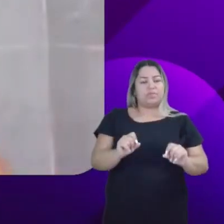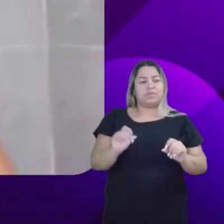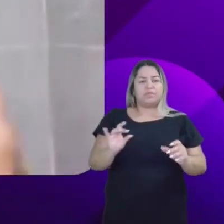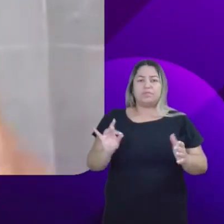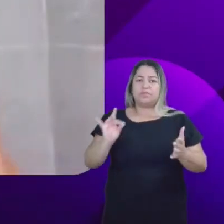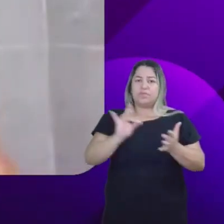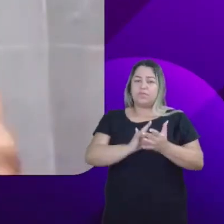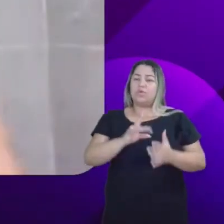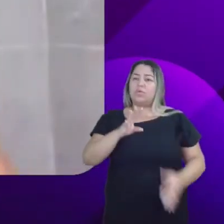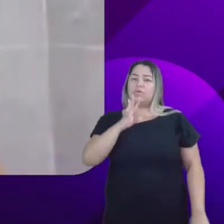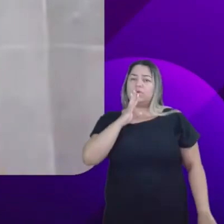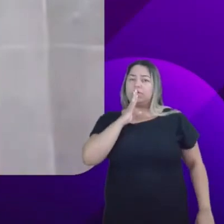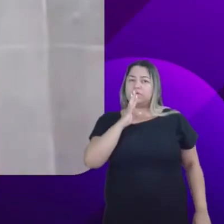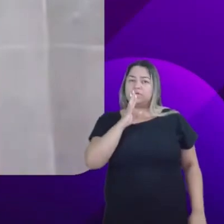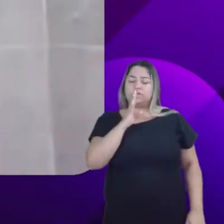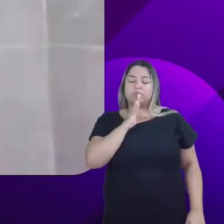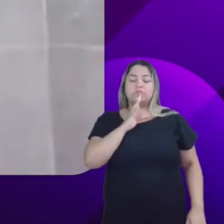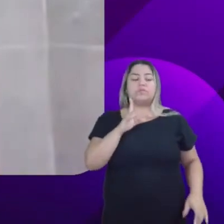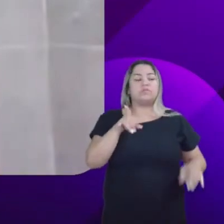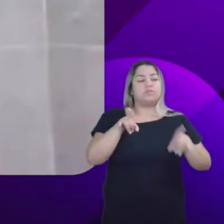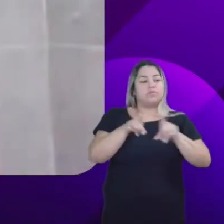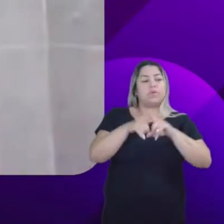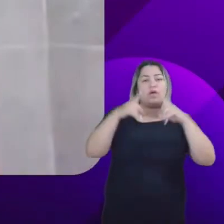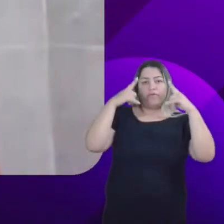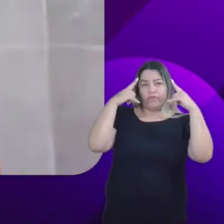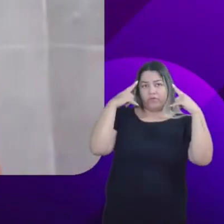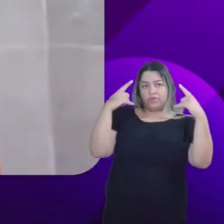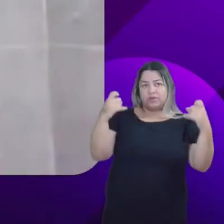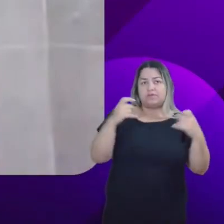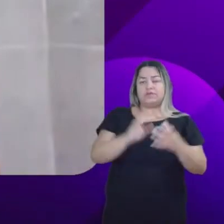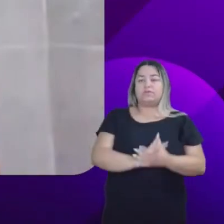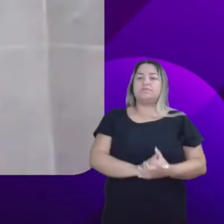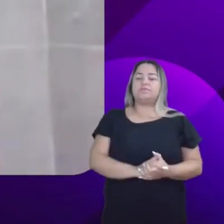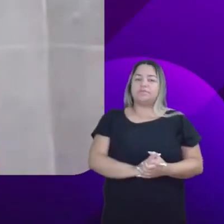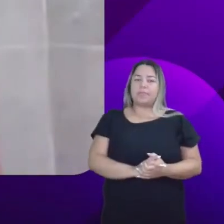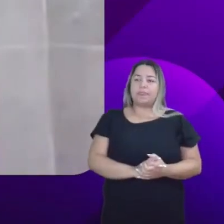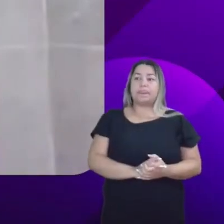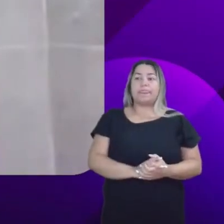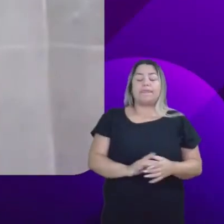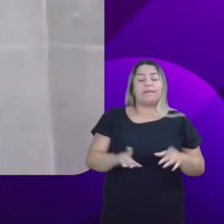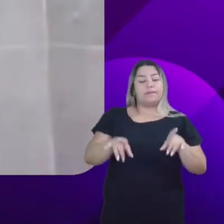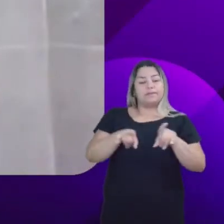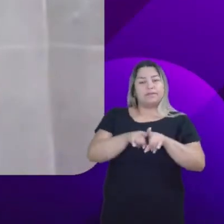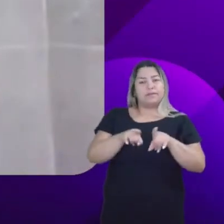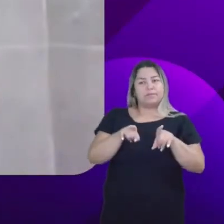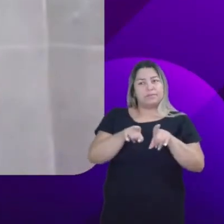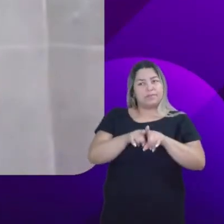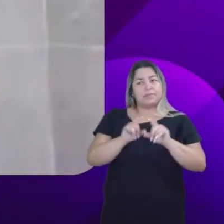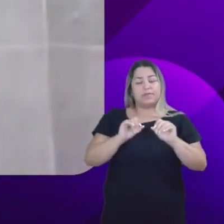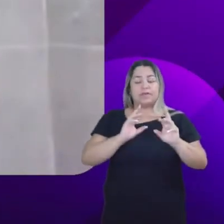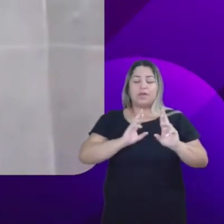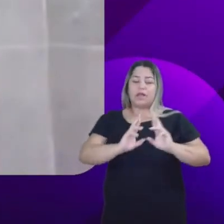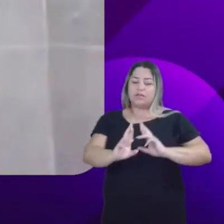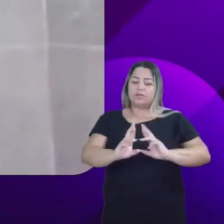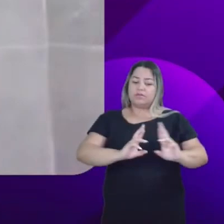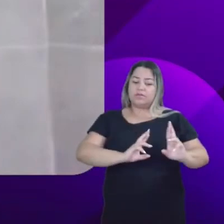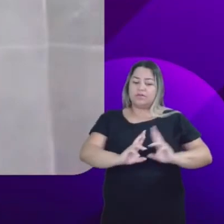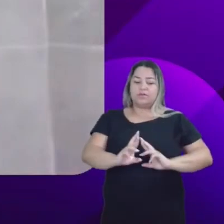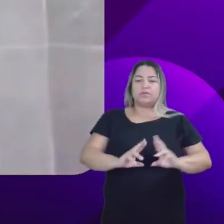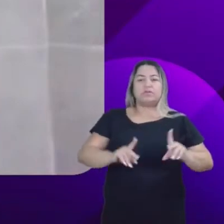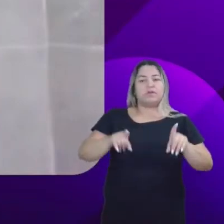realmente reconhecer que trata-se de uma violência. E aí, com relação ao meio rural,